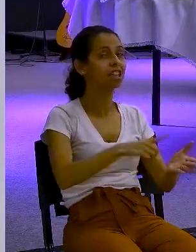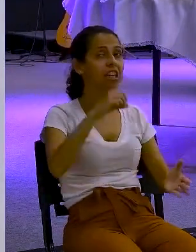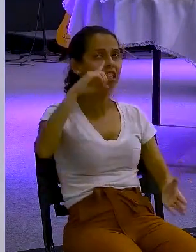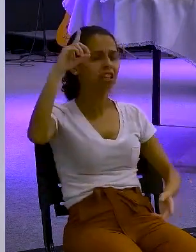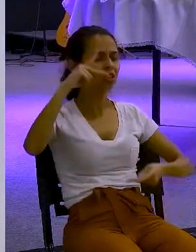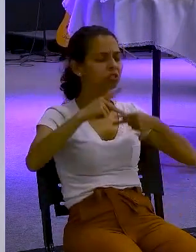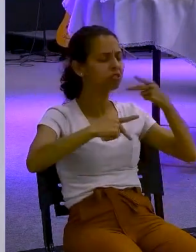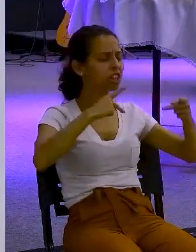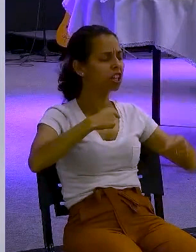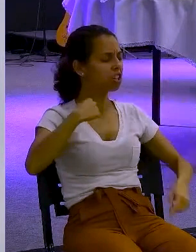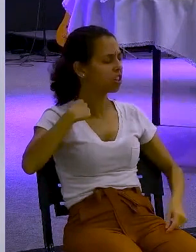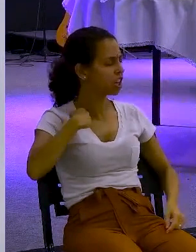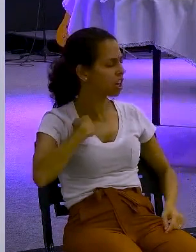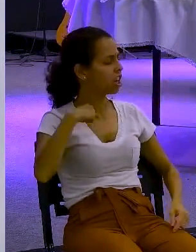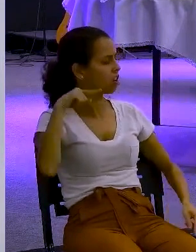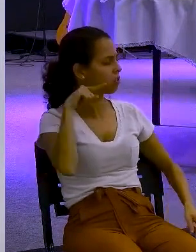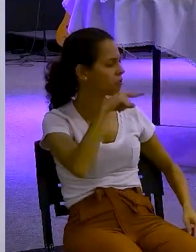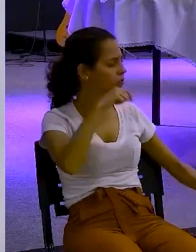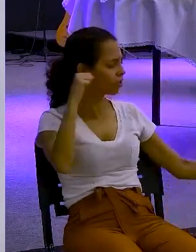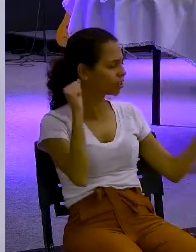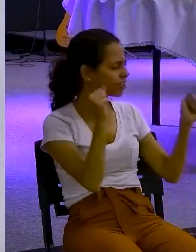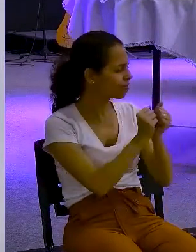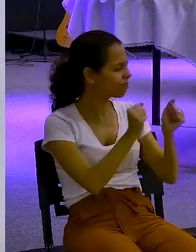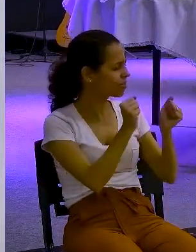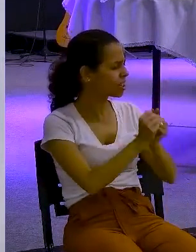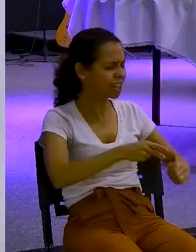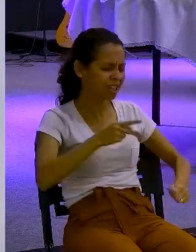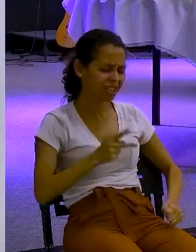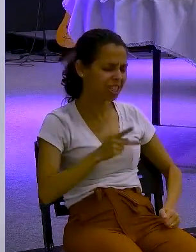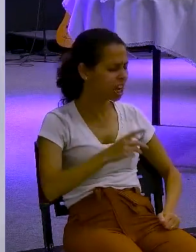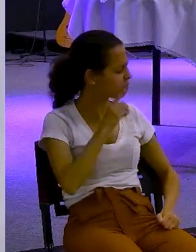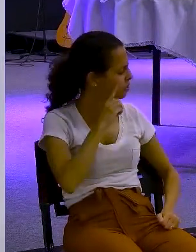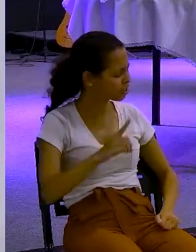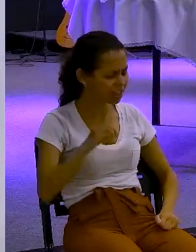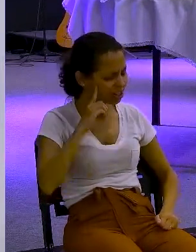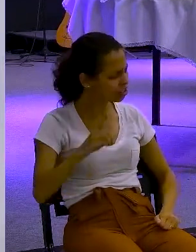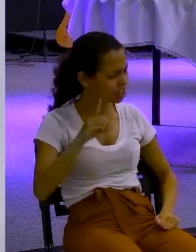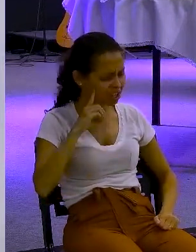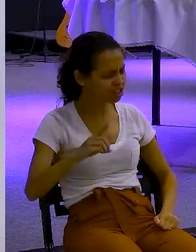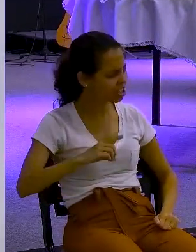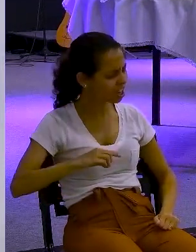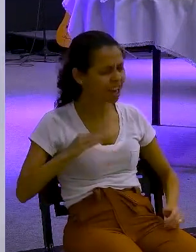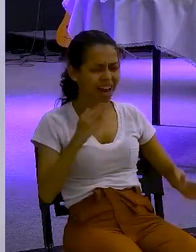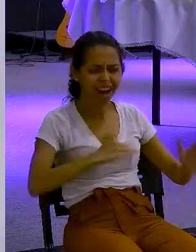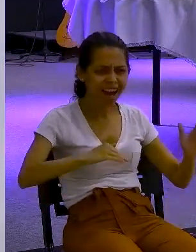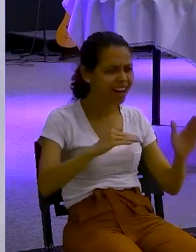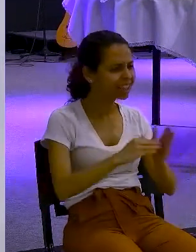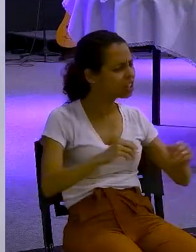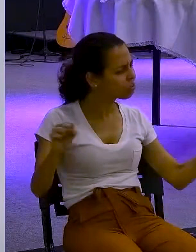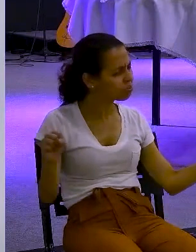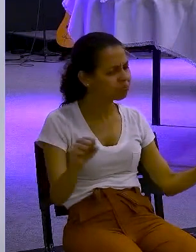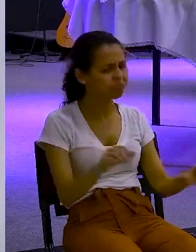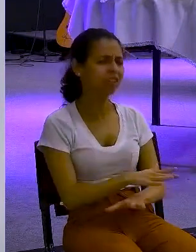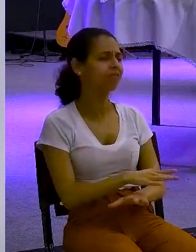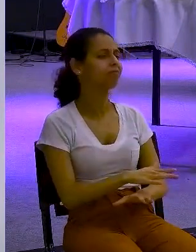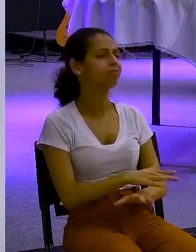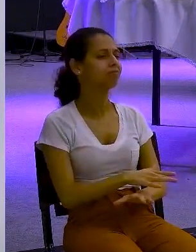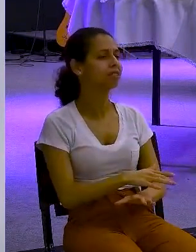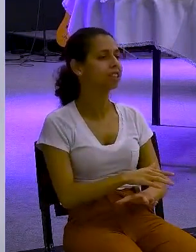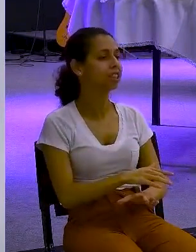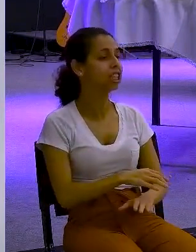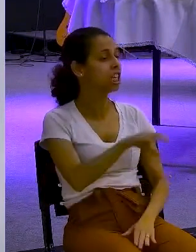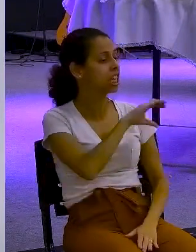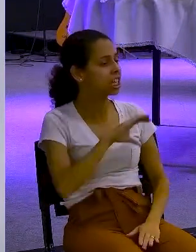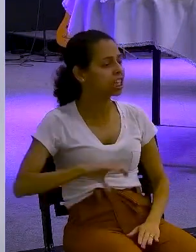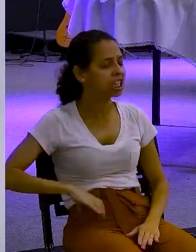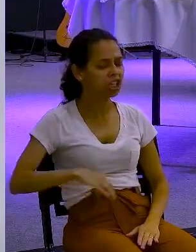os dias até a consumação dos séculos. Deus está entre nós, Cristo Jesus